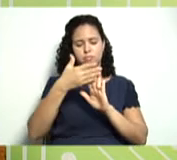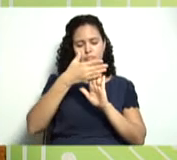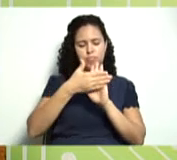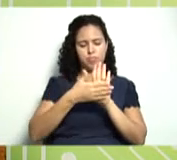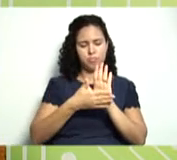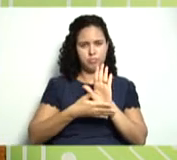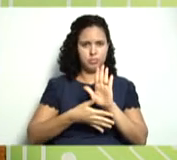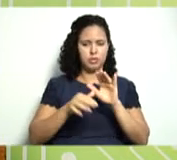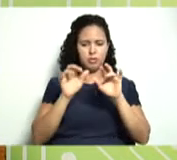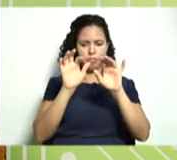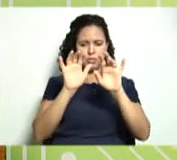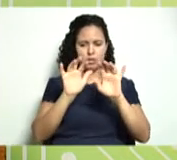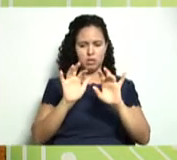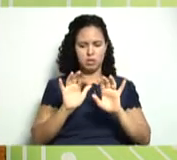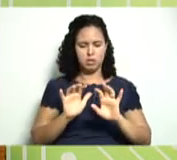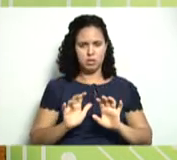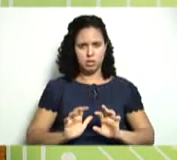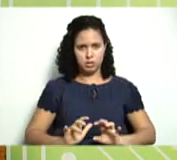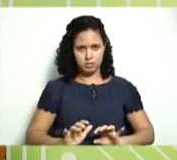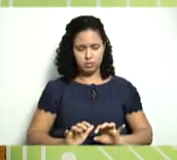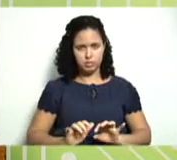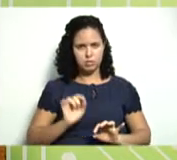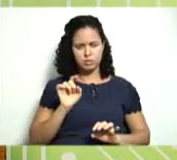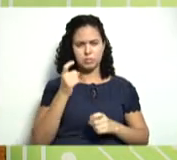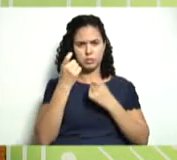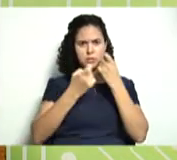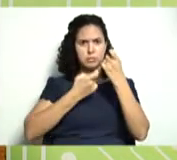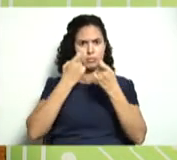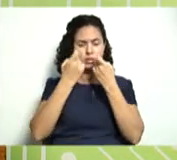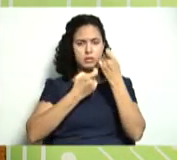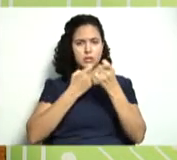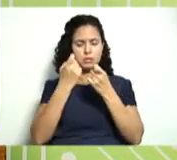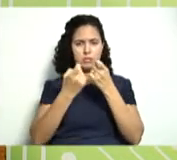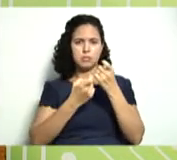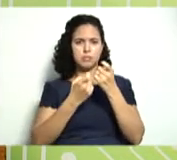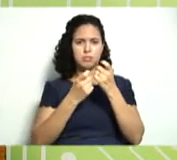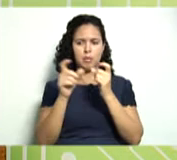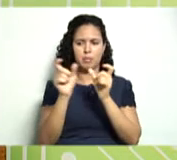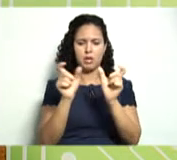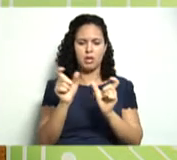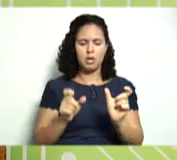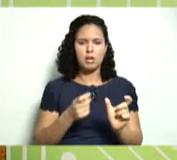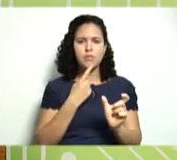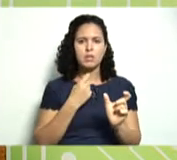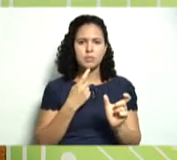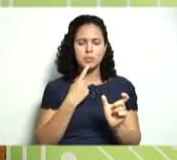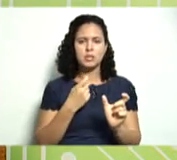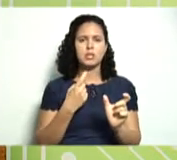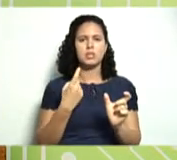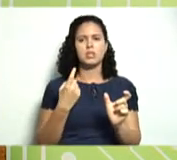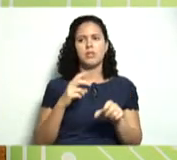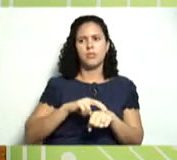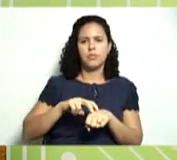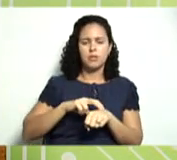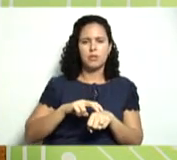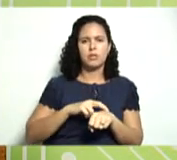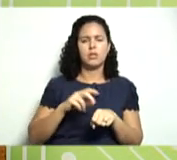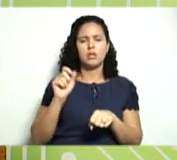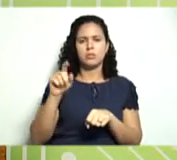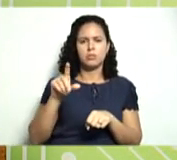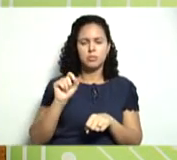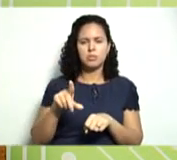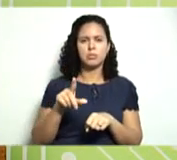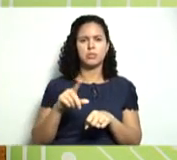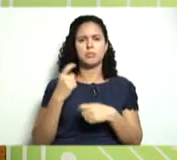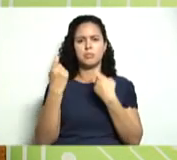editar um trabalho essa entrega você não se preocupa quando for para esse tipo de situação a linha vermelha linha azul a linha